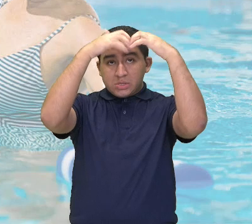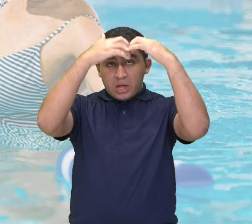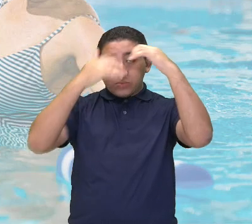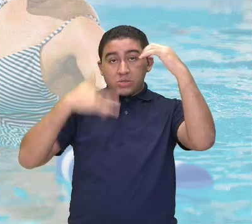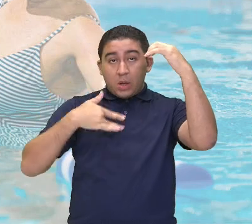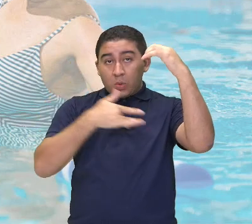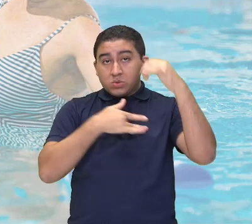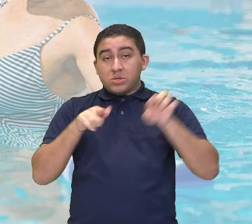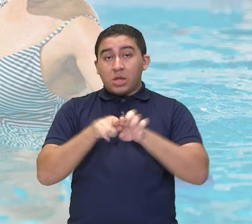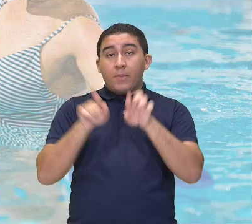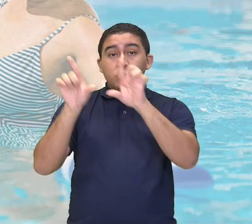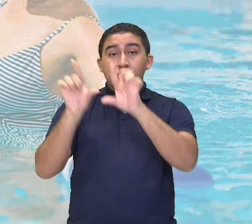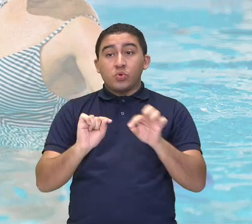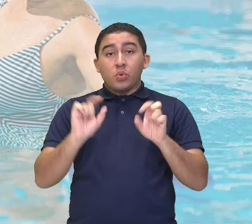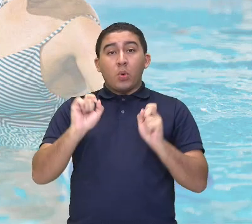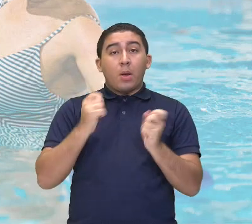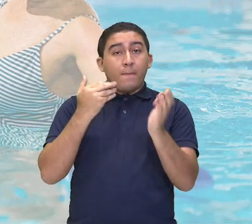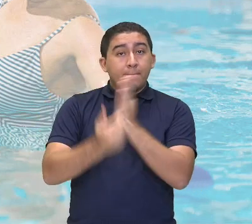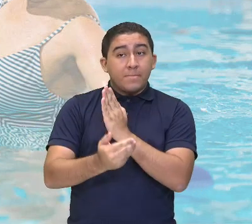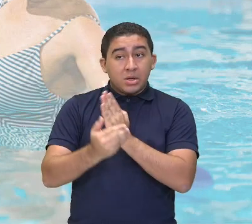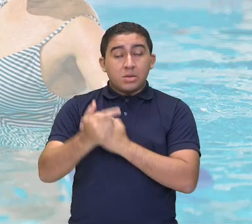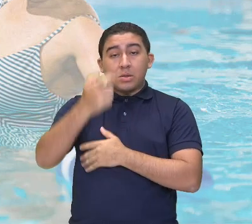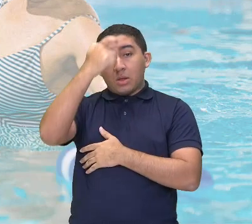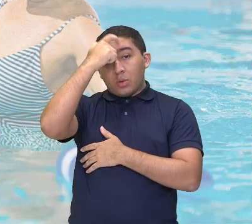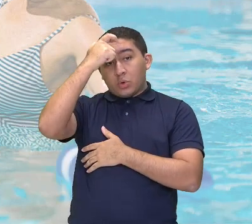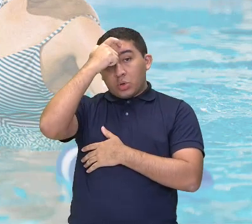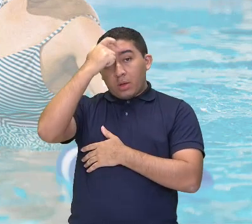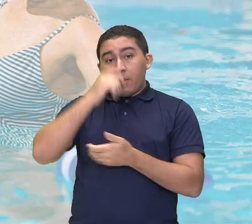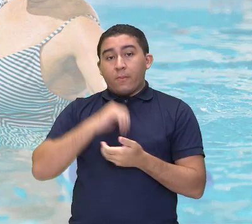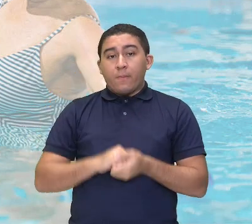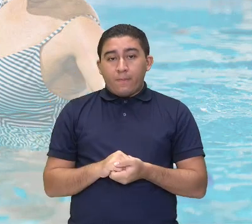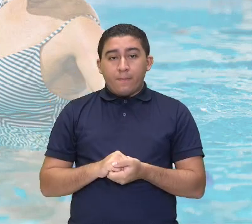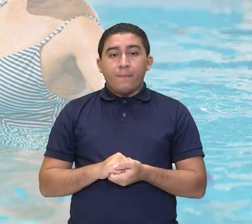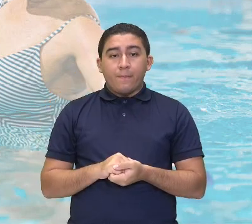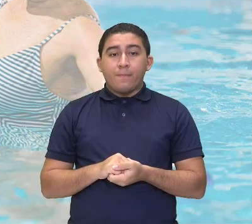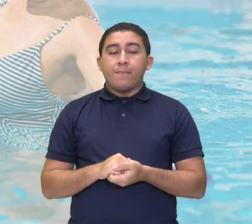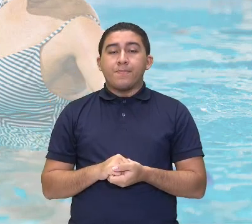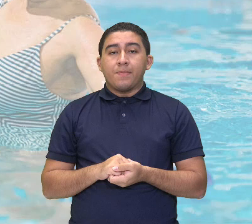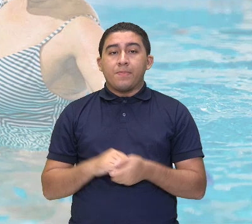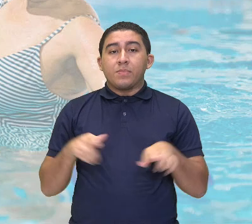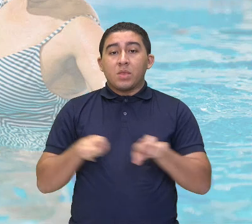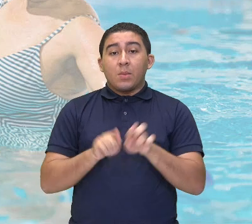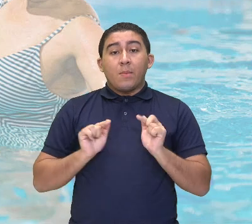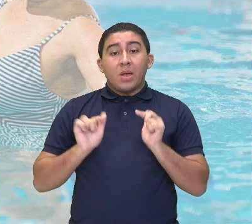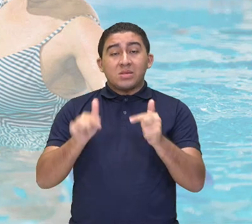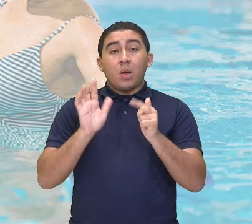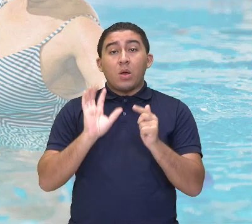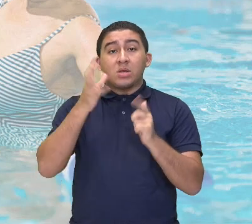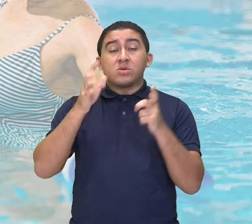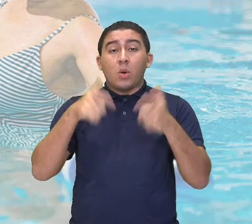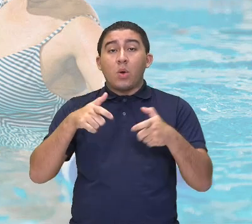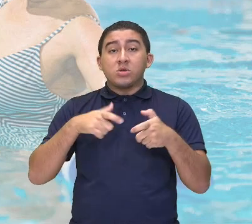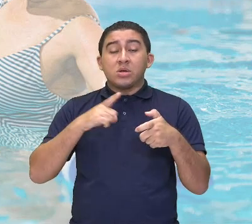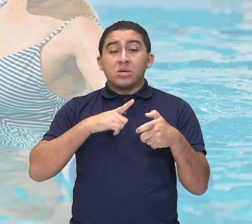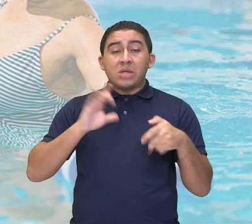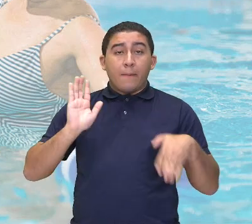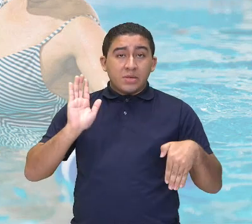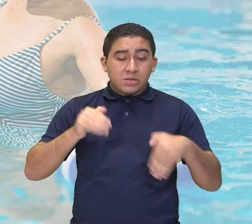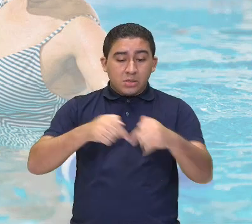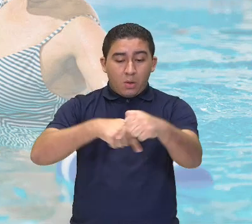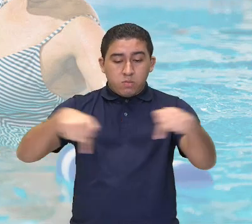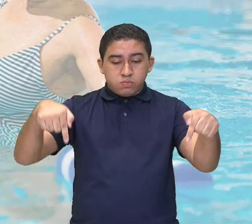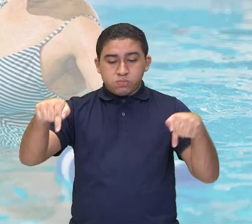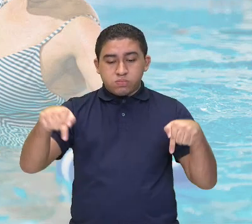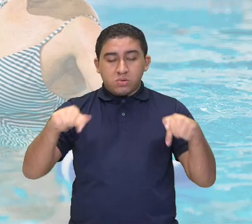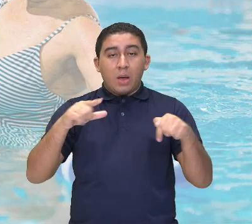e reduzem a perda neuronal. Uma atividade aí que é muito praticada pelos idosos é a hidroginástica, como a gente pode observar, né?